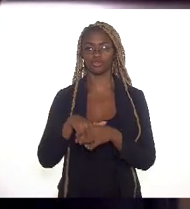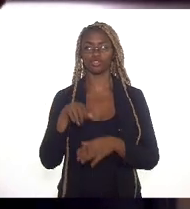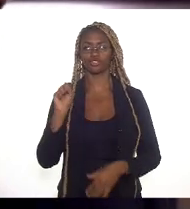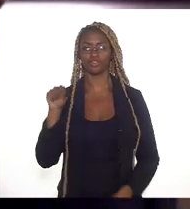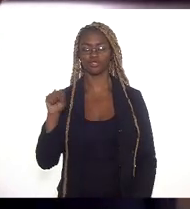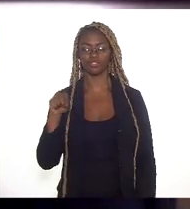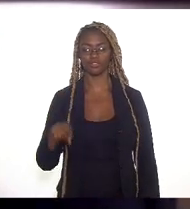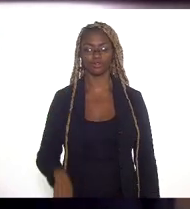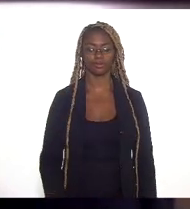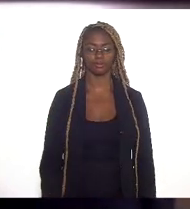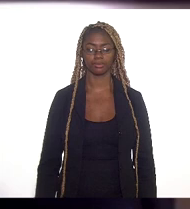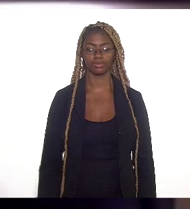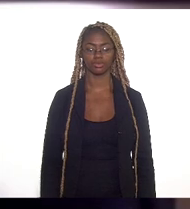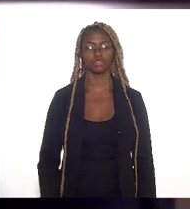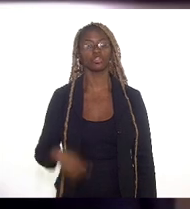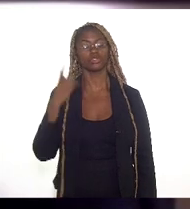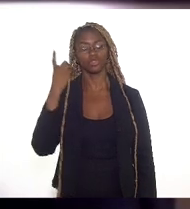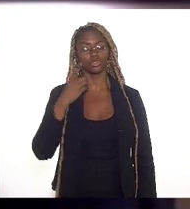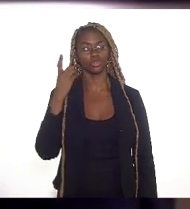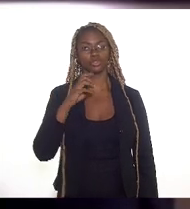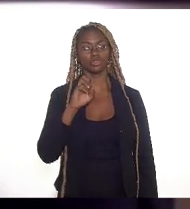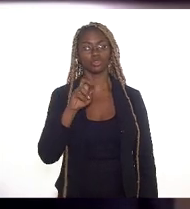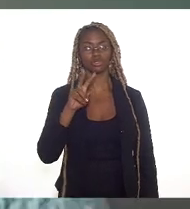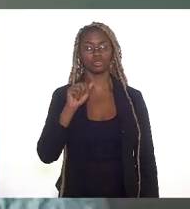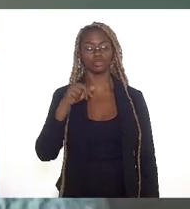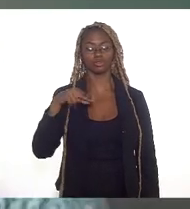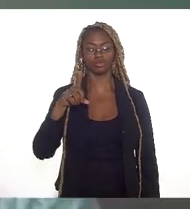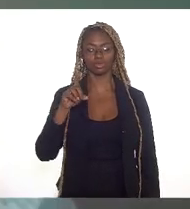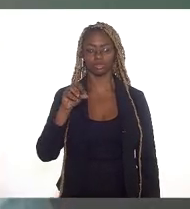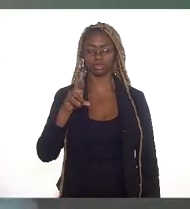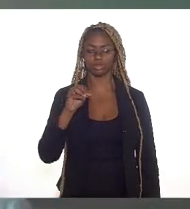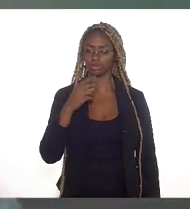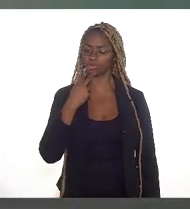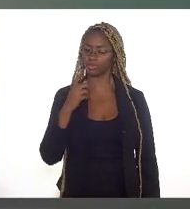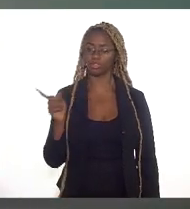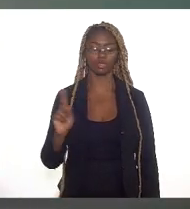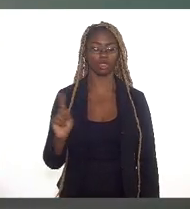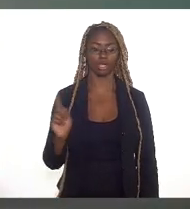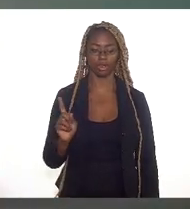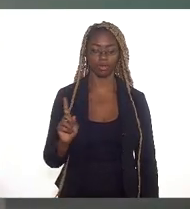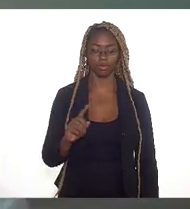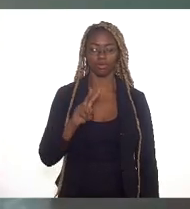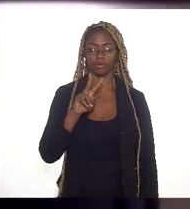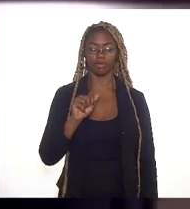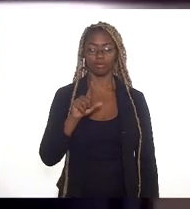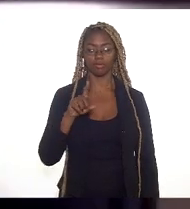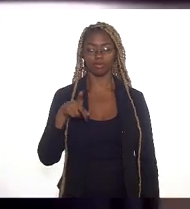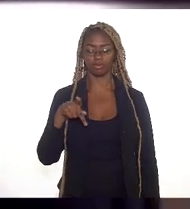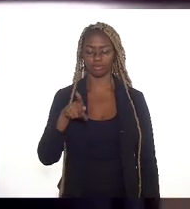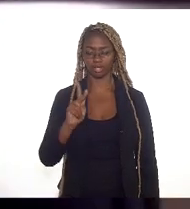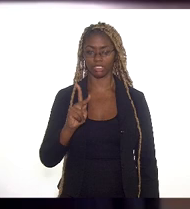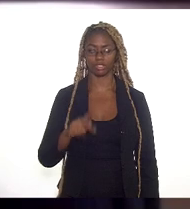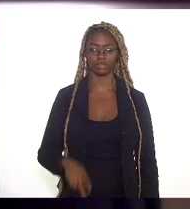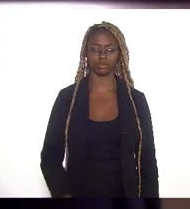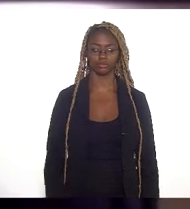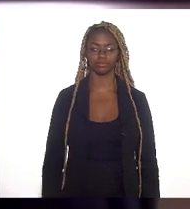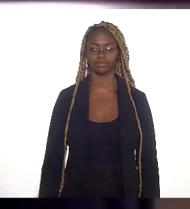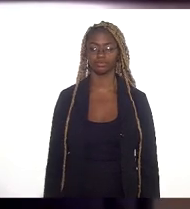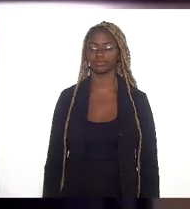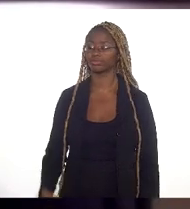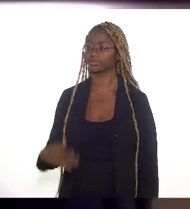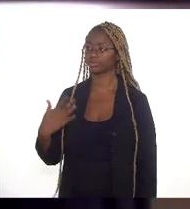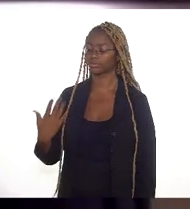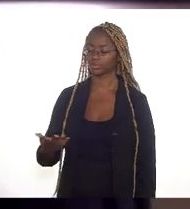Deputado Vandro Família votou não. Deputado Valdec Carneiro. Senhor